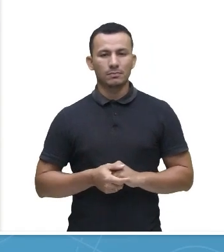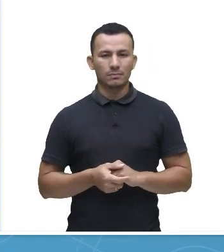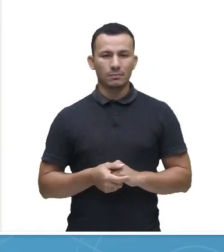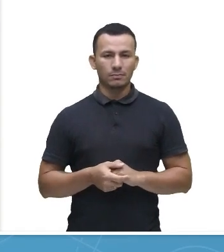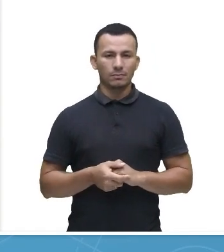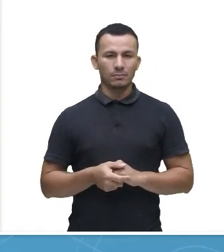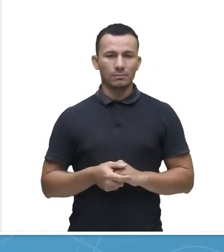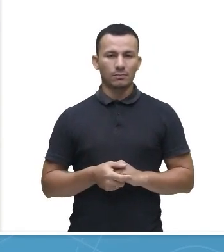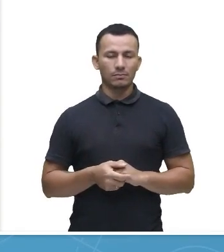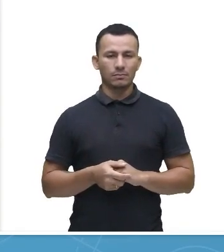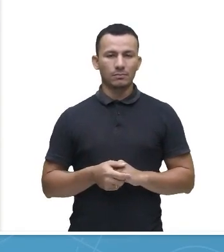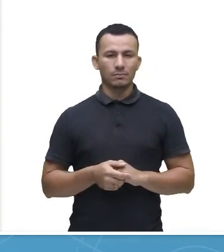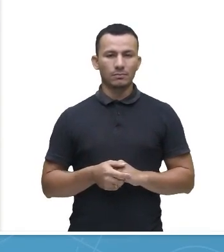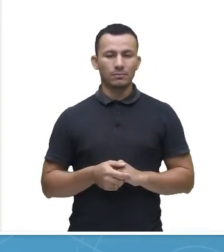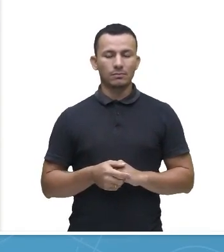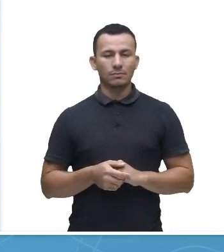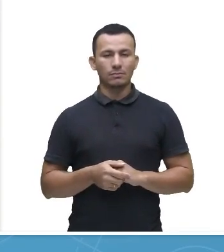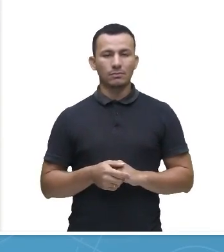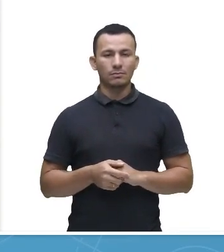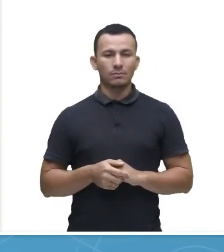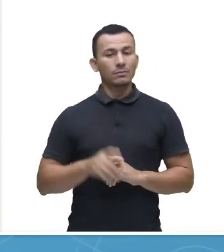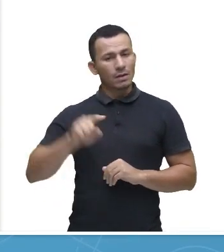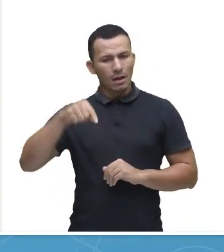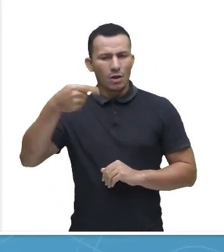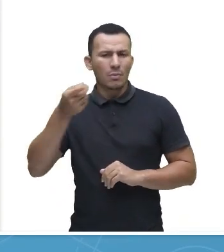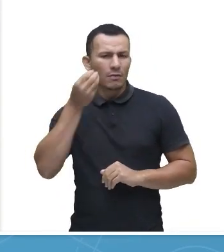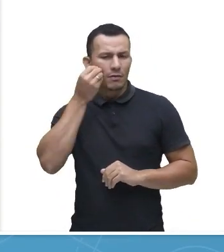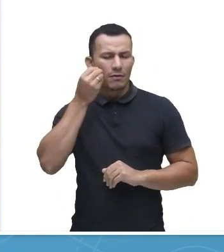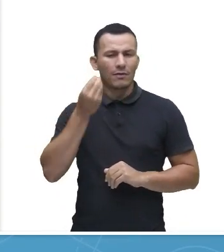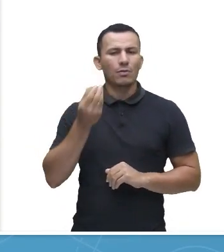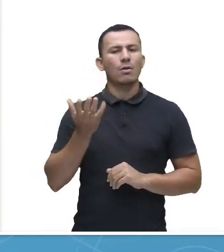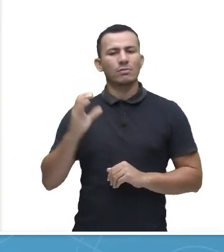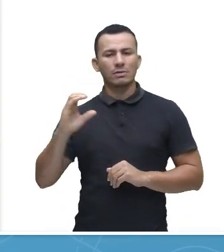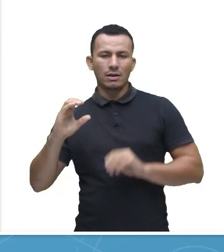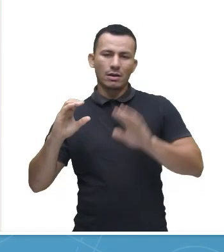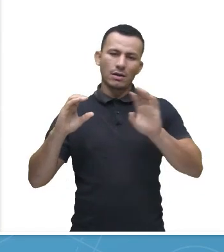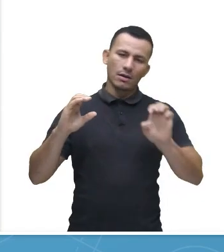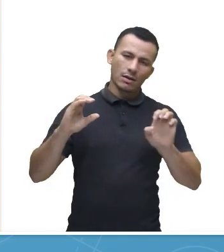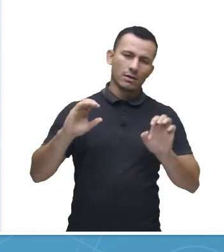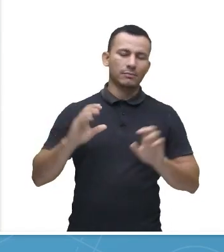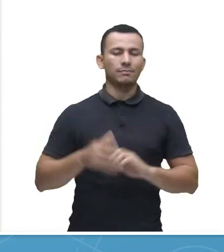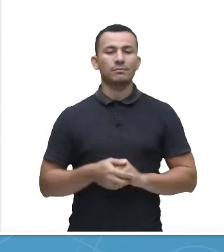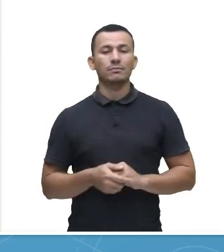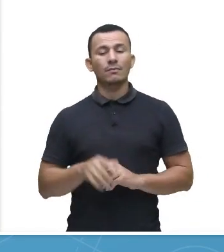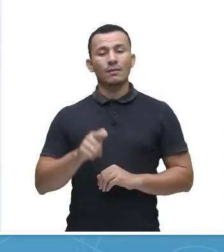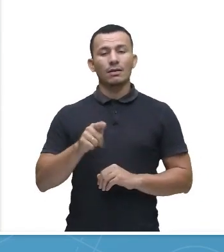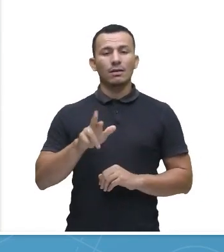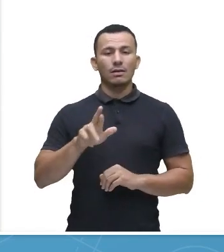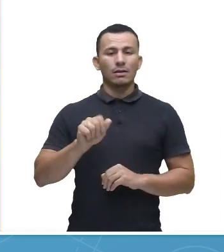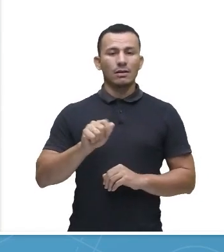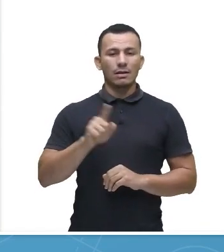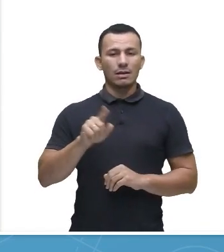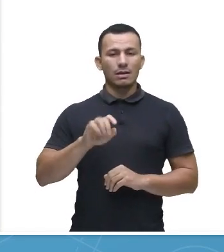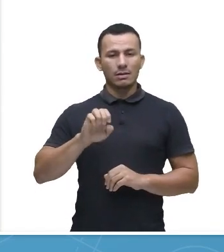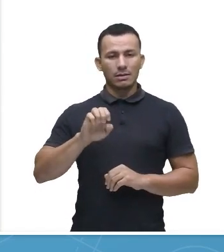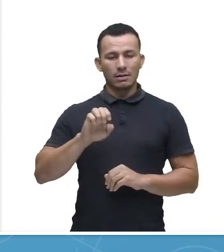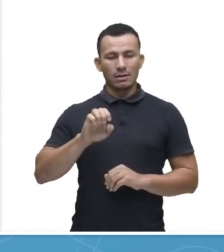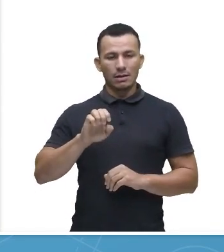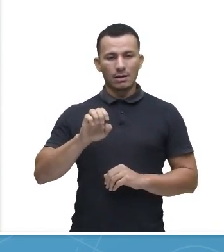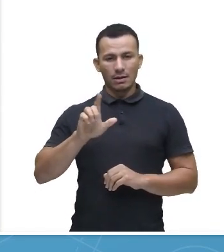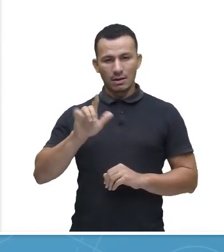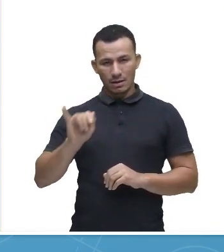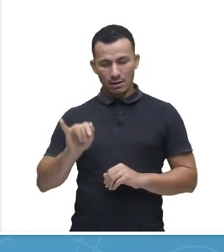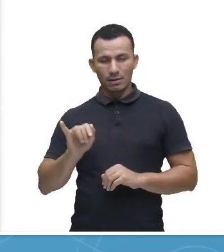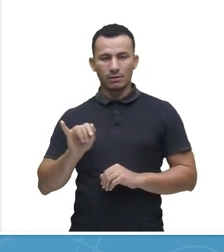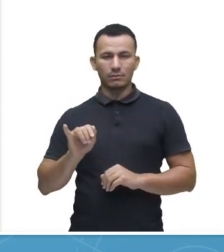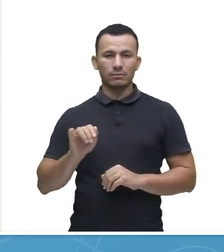responder, solucionar a sua dúvida, Alice? Vamos ver depois, tá bom? Graziele respondeu a letra A, olha aí, Graziele foi já uma